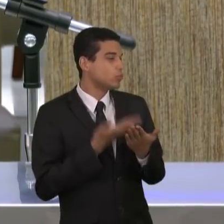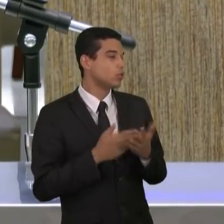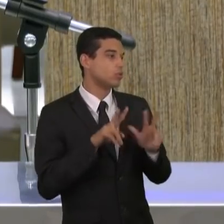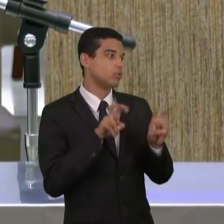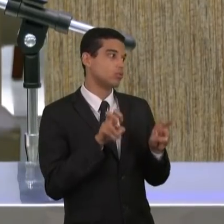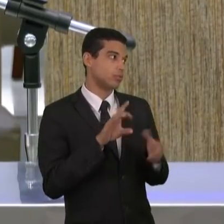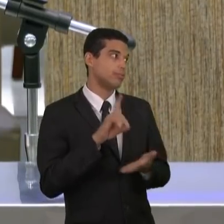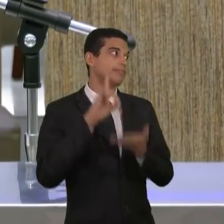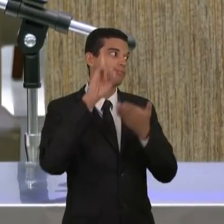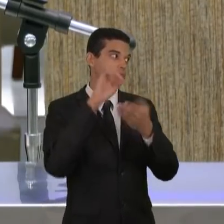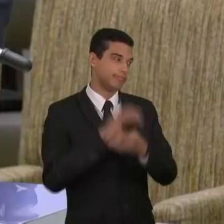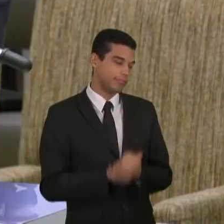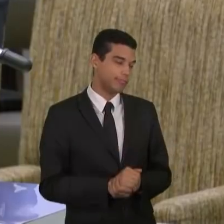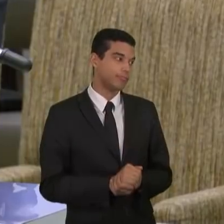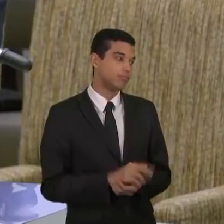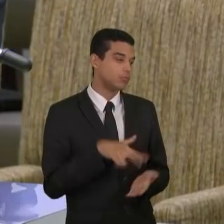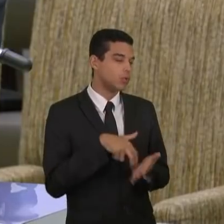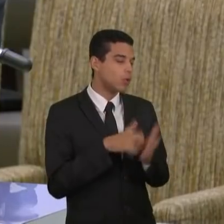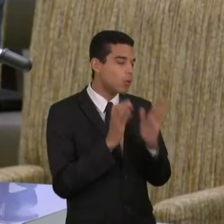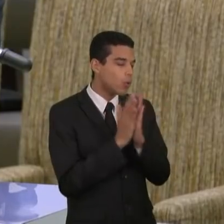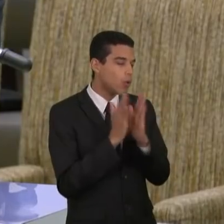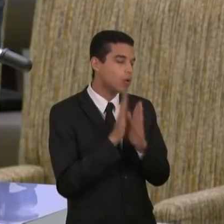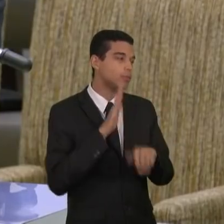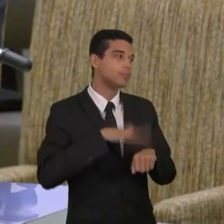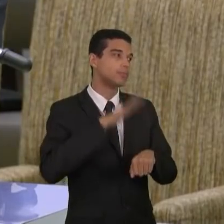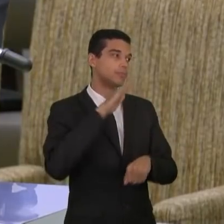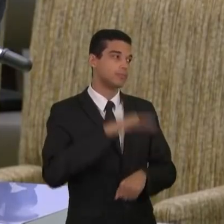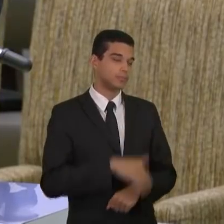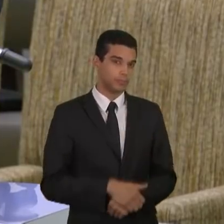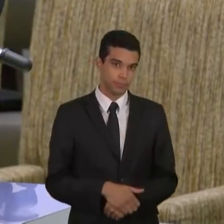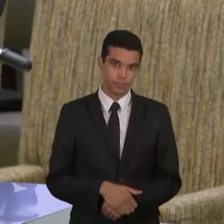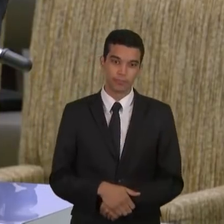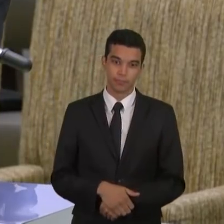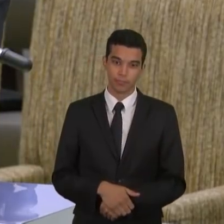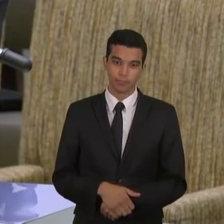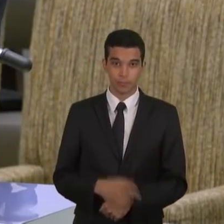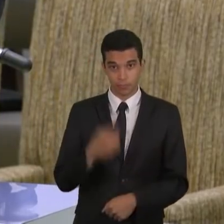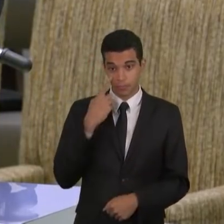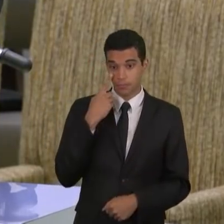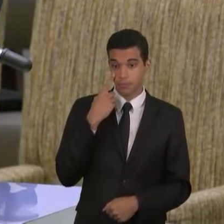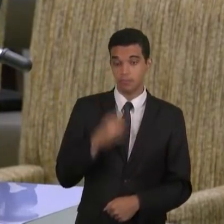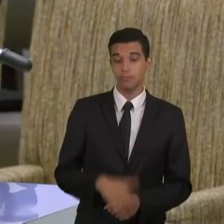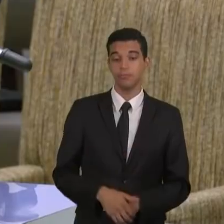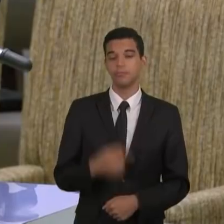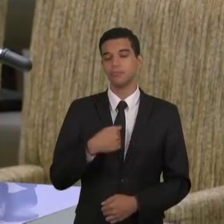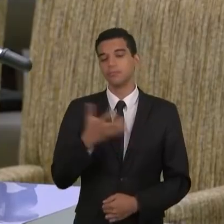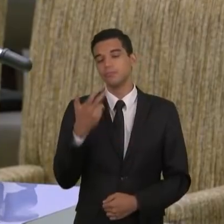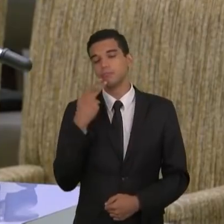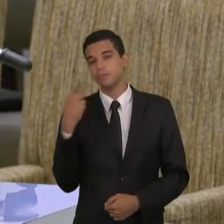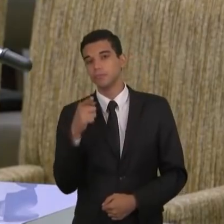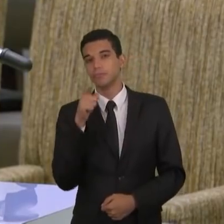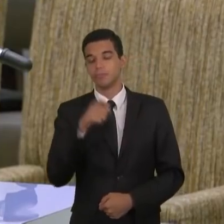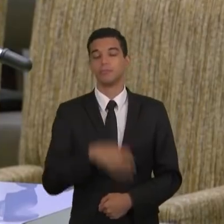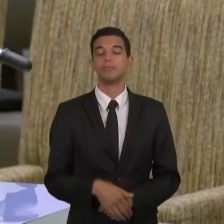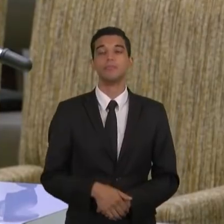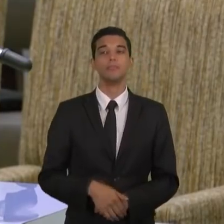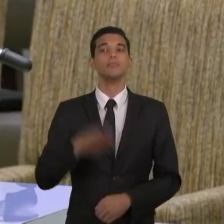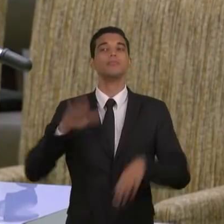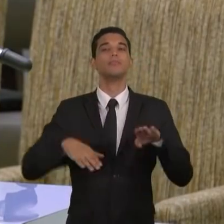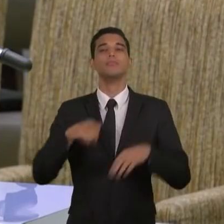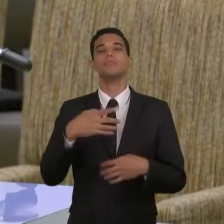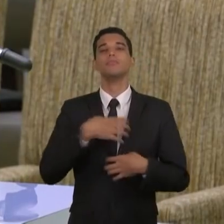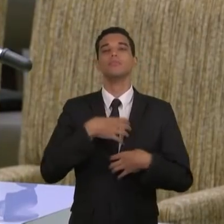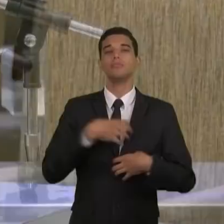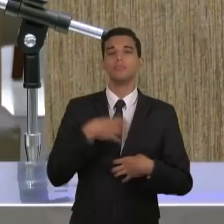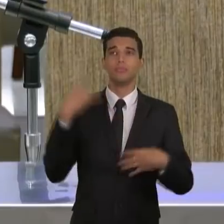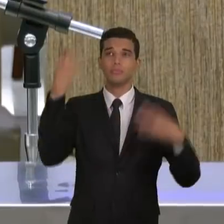fazendo que atualmente esteja perturbada perturbada Talvez o que esteja fazendo com que